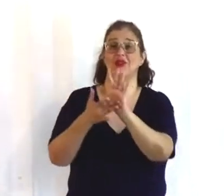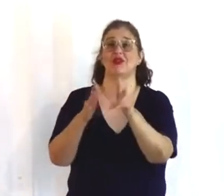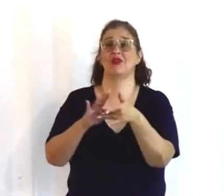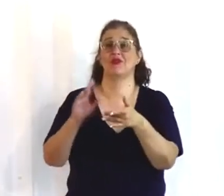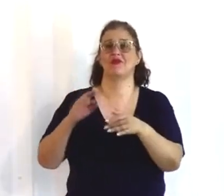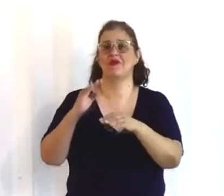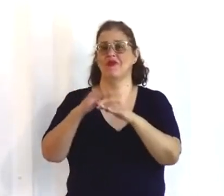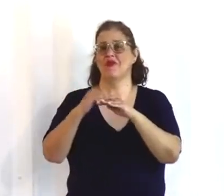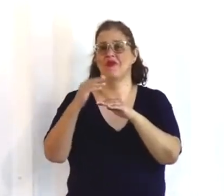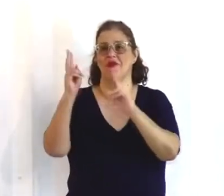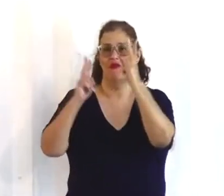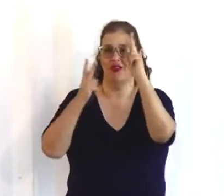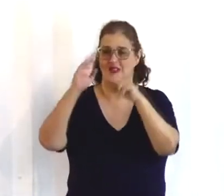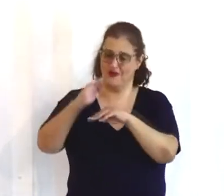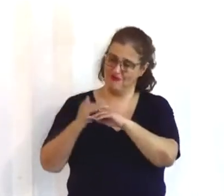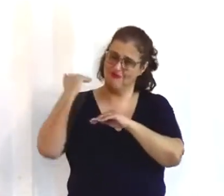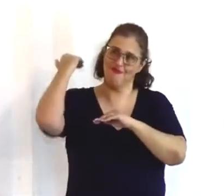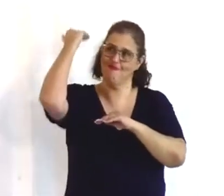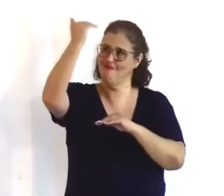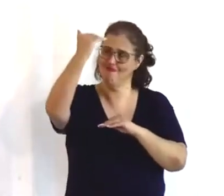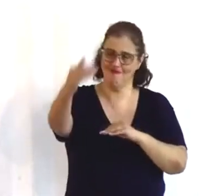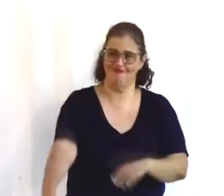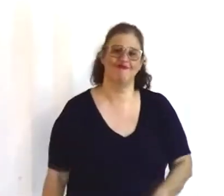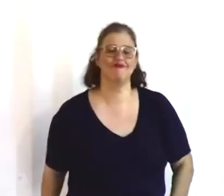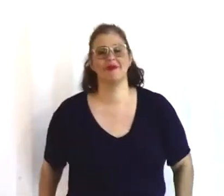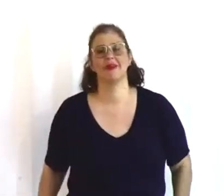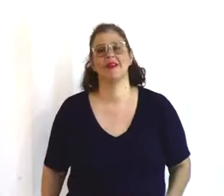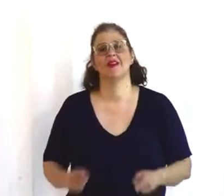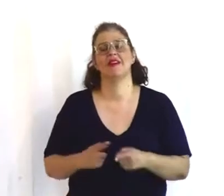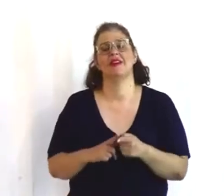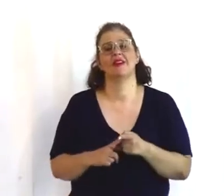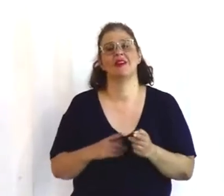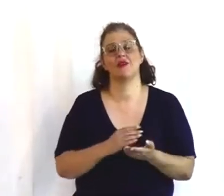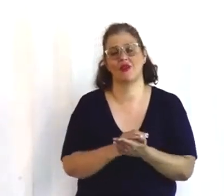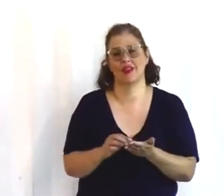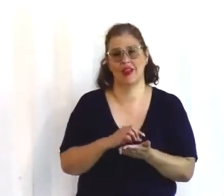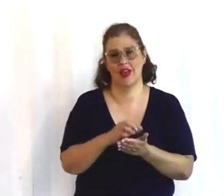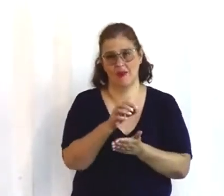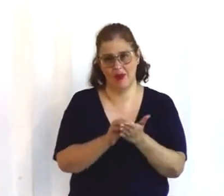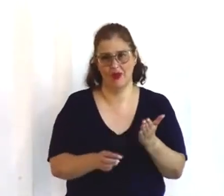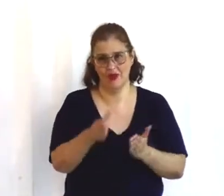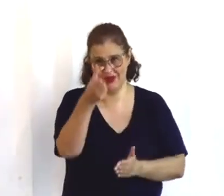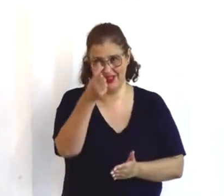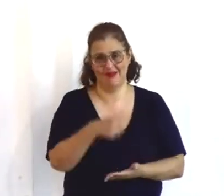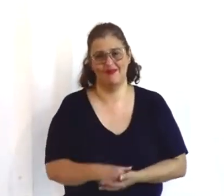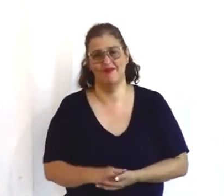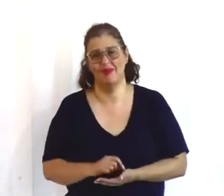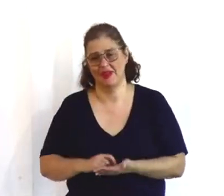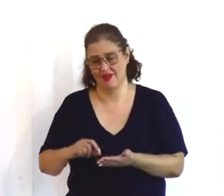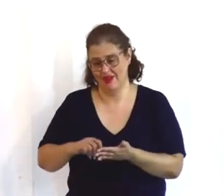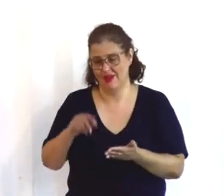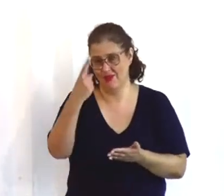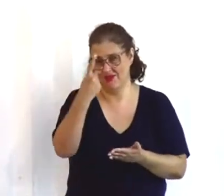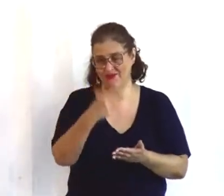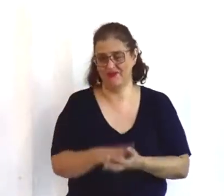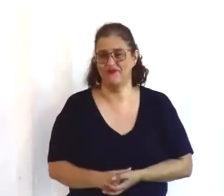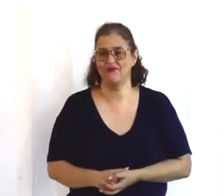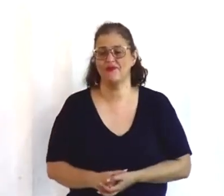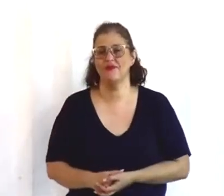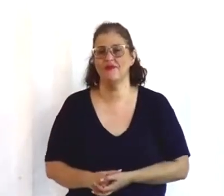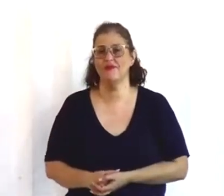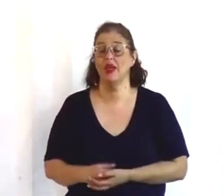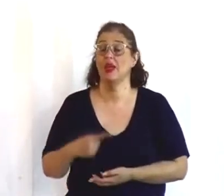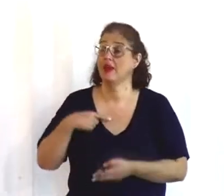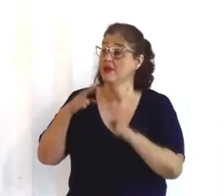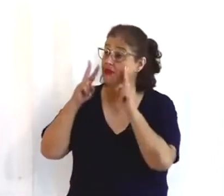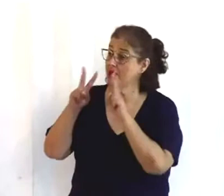capítulo 6, aqui nós vemos no capítulo 6, a partir do verso 1, vi quando o Cordeiro abriu um dos 7